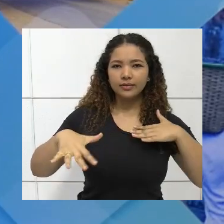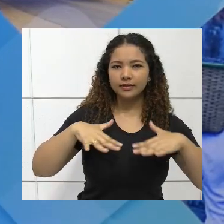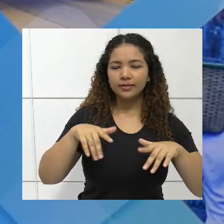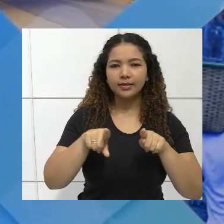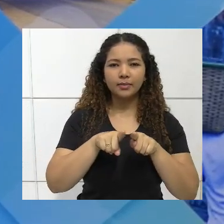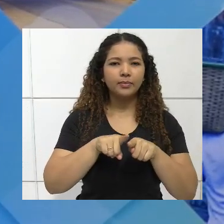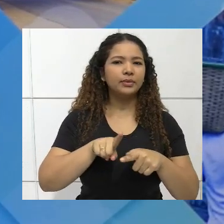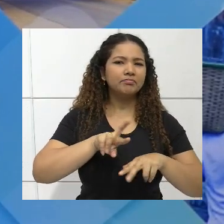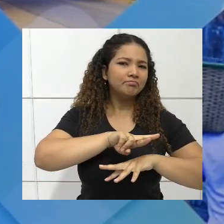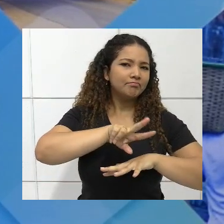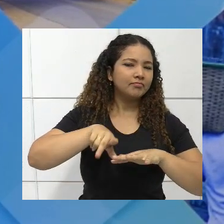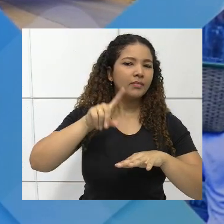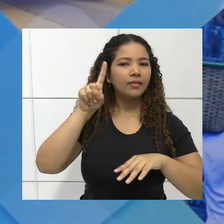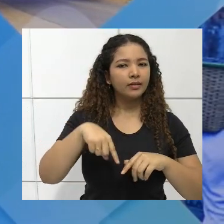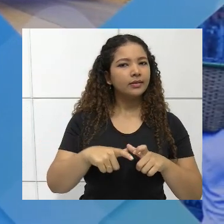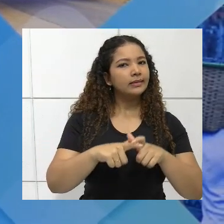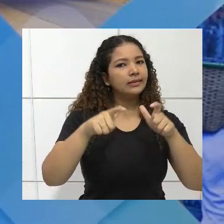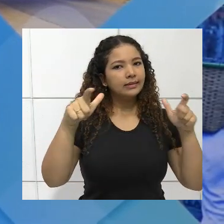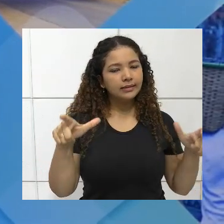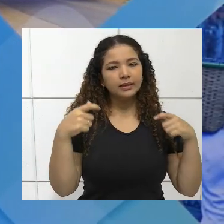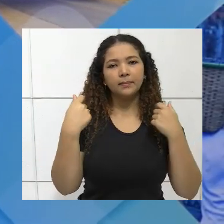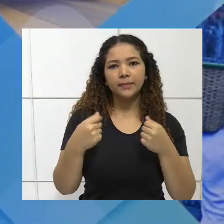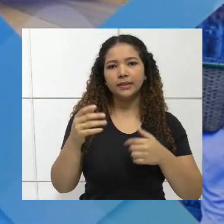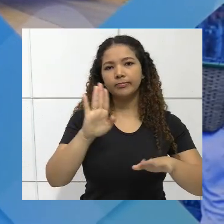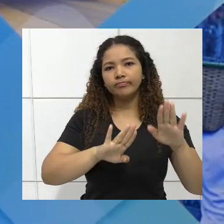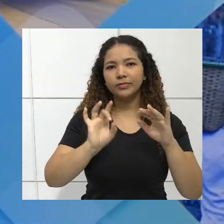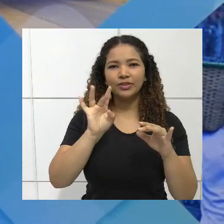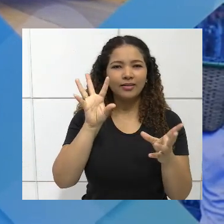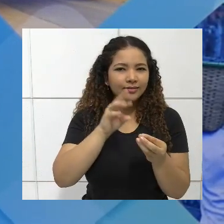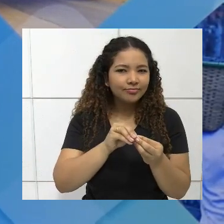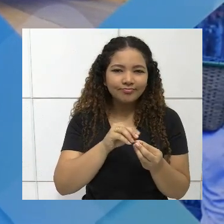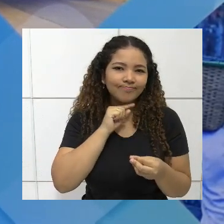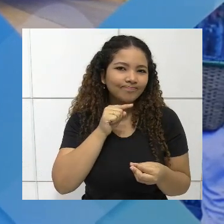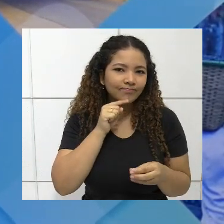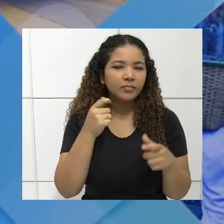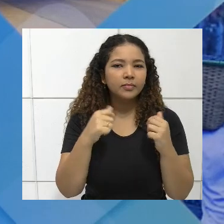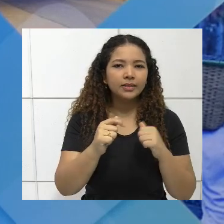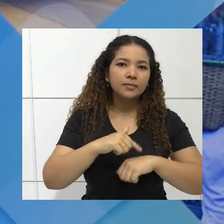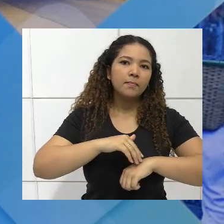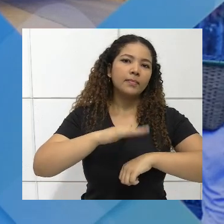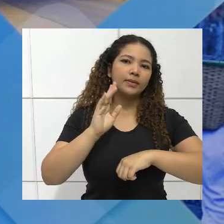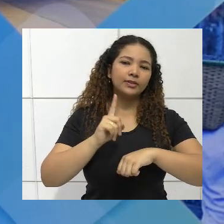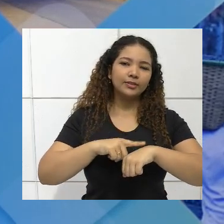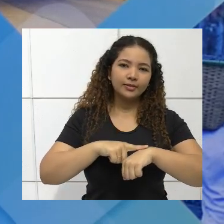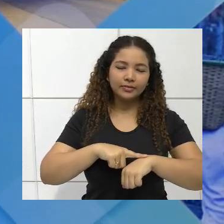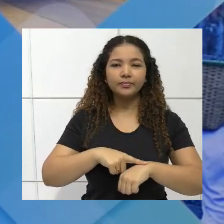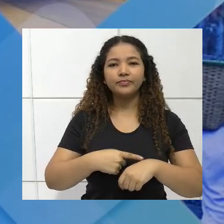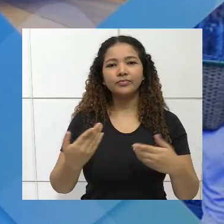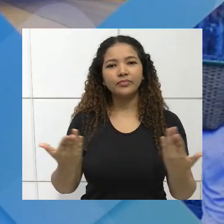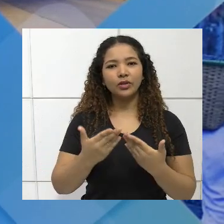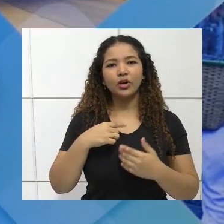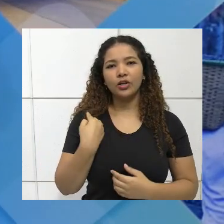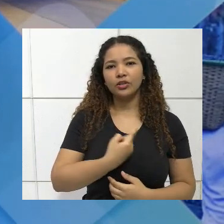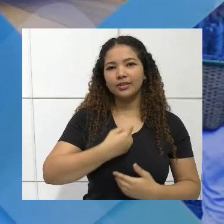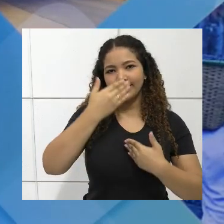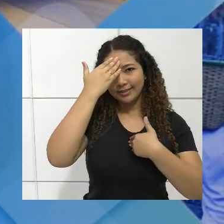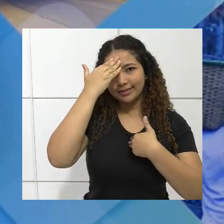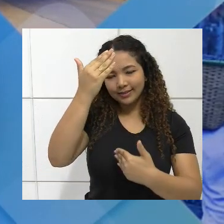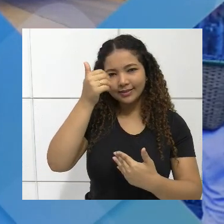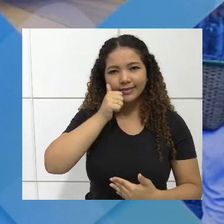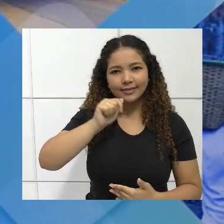nós já falamos, é algo muito grande para ser tratado em um tempo muito curto. Então a gente agradece mais uma vez. Esta que é uma grande psicóloga